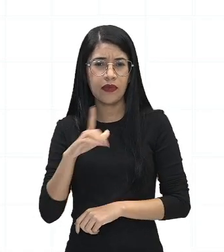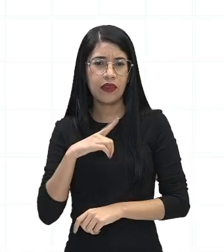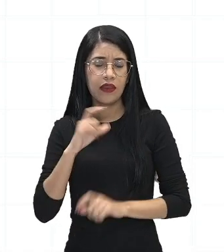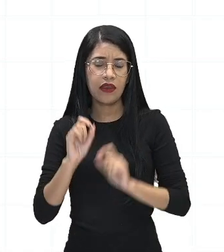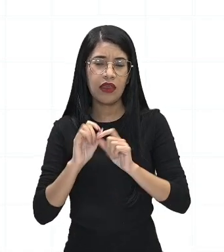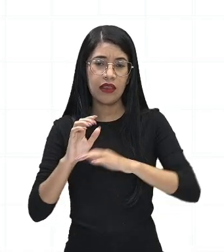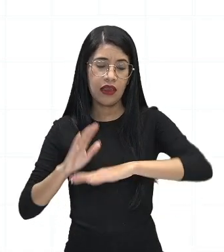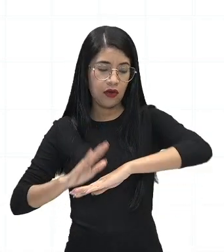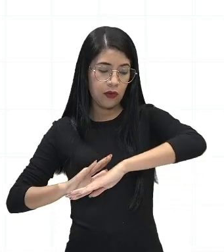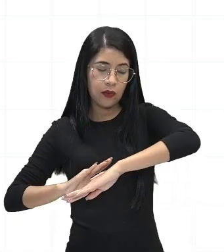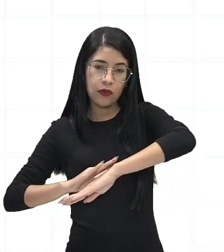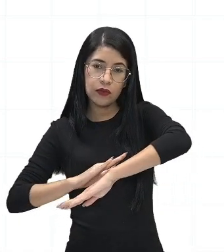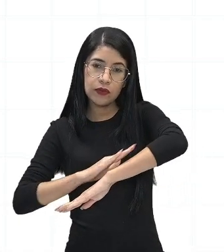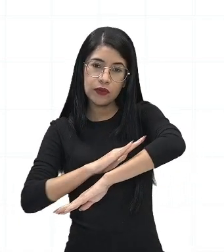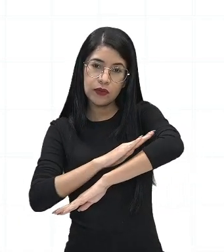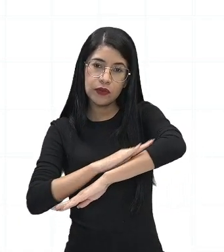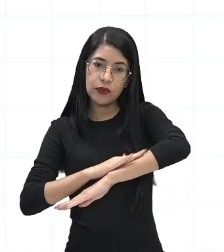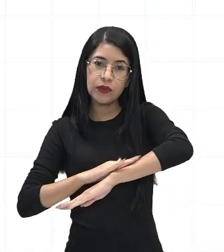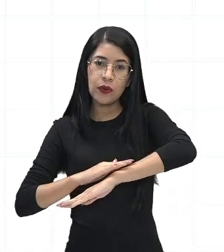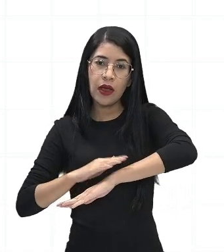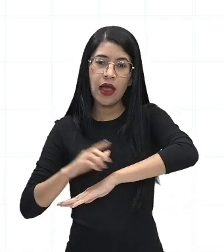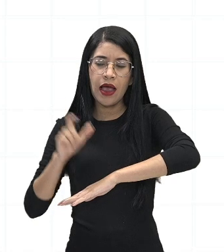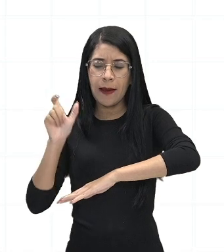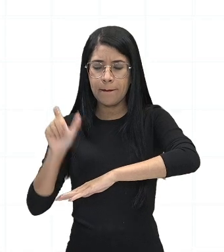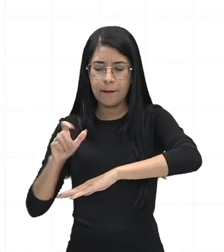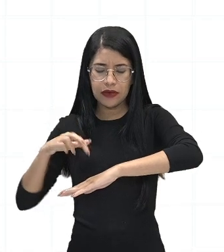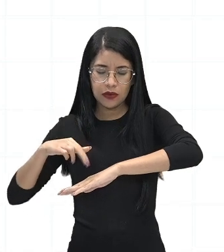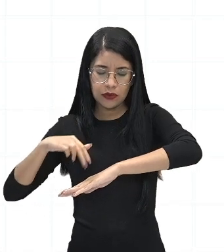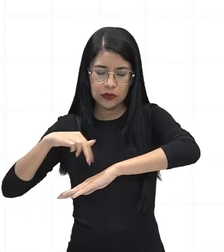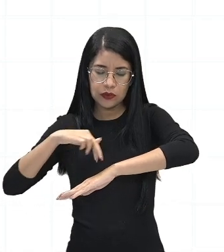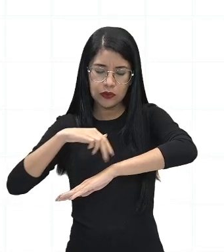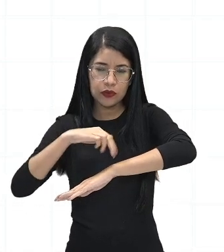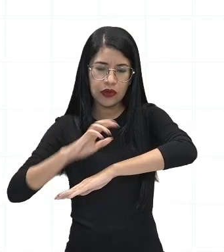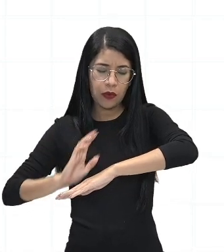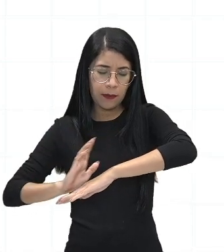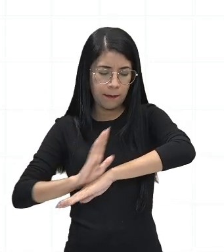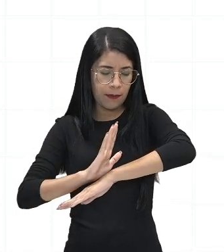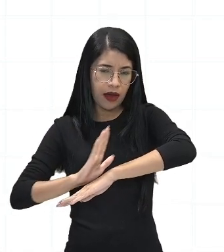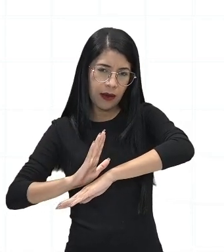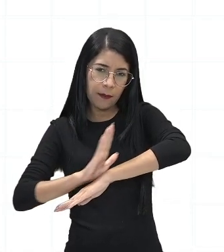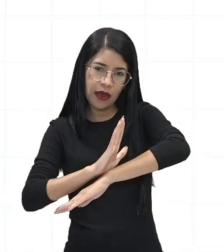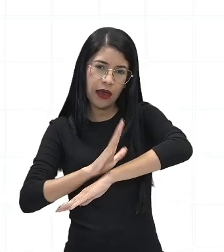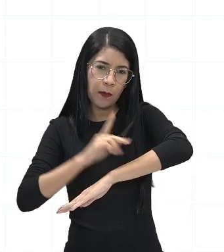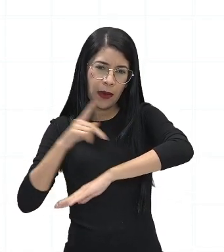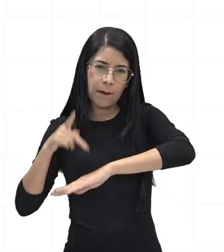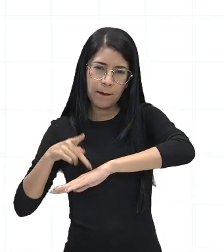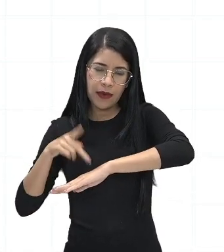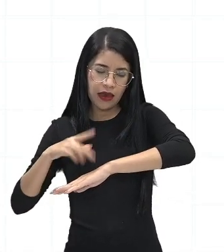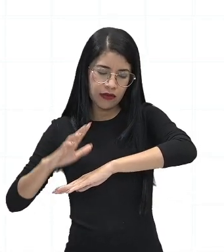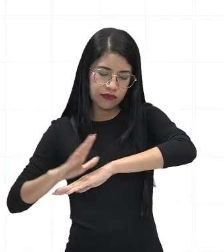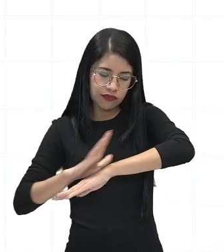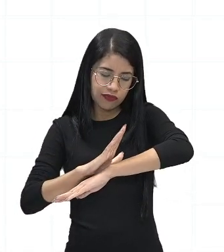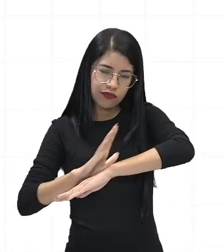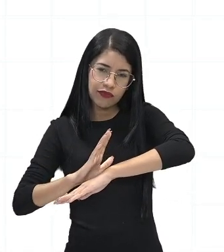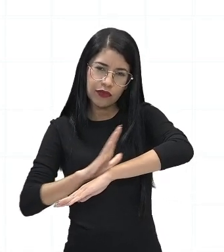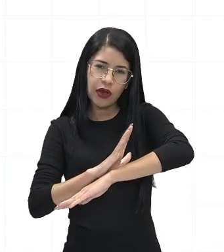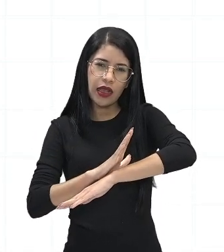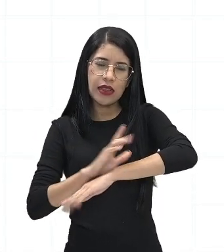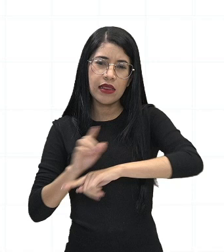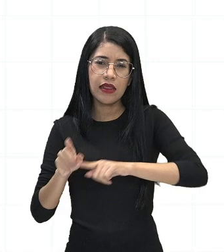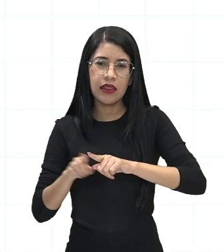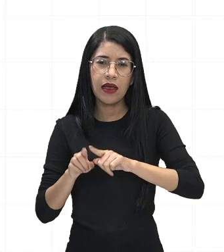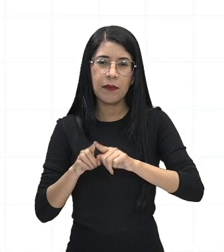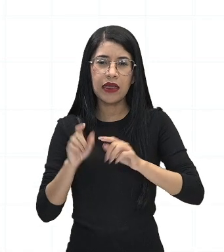uma rampa, onde os trabalhadores estão tentando movimentar um bloco, uma pedra, né? E lá ao fundo a gente vê ali